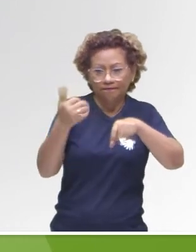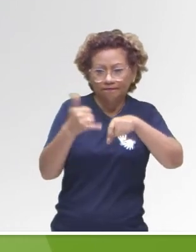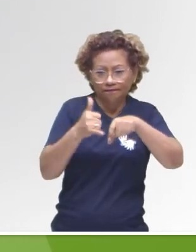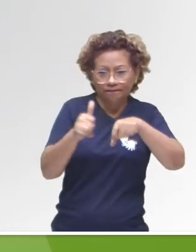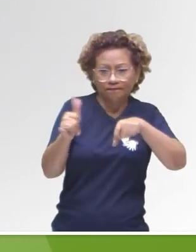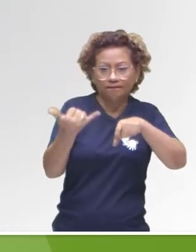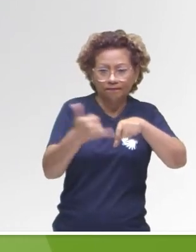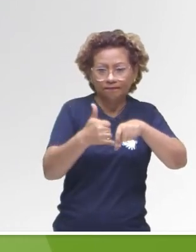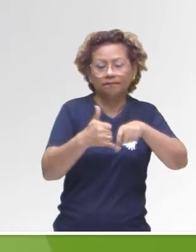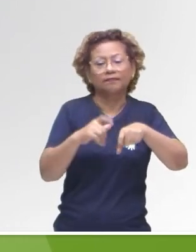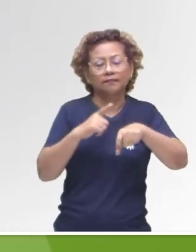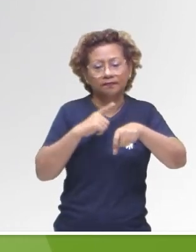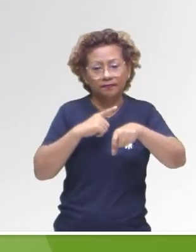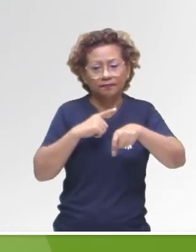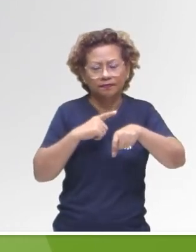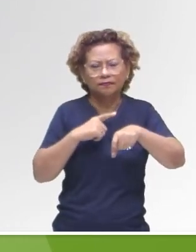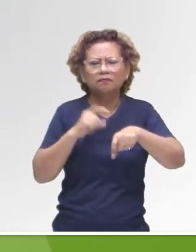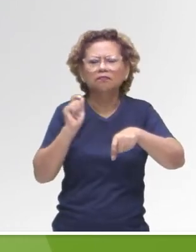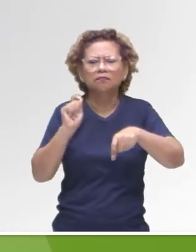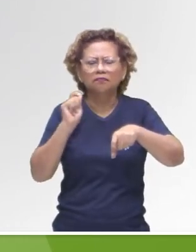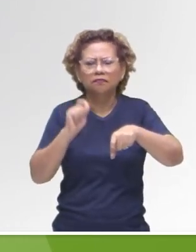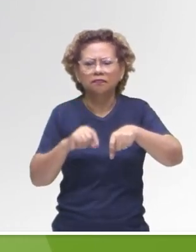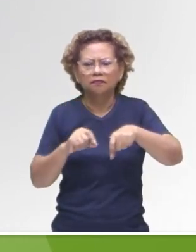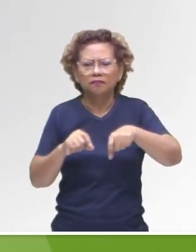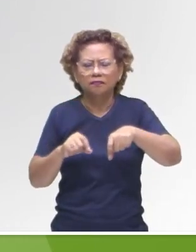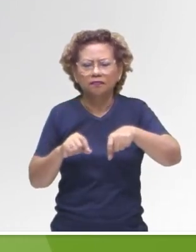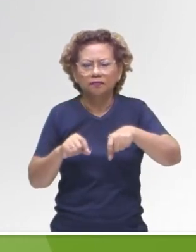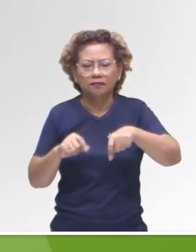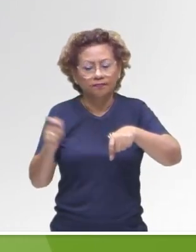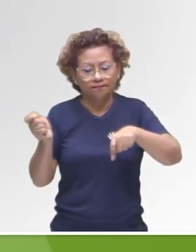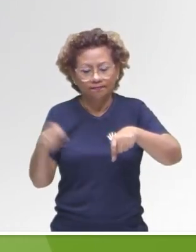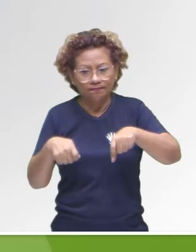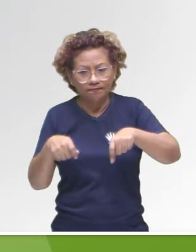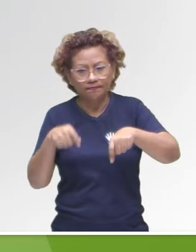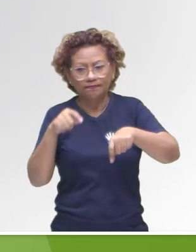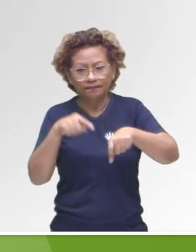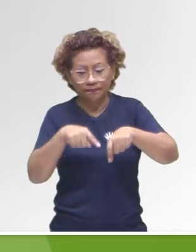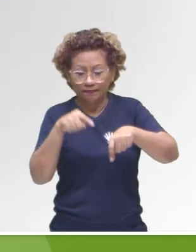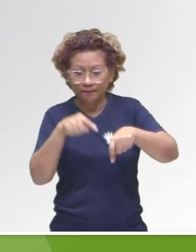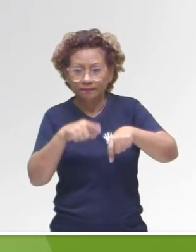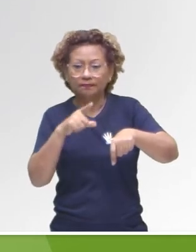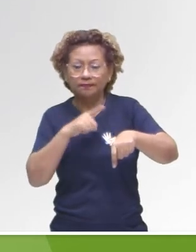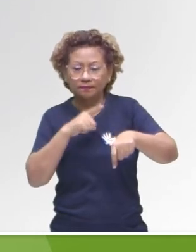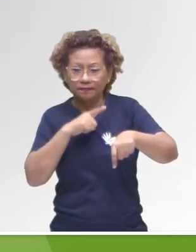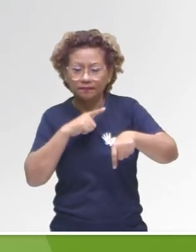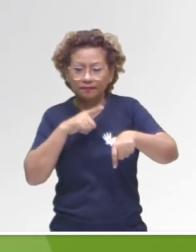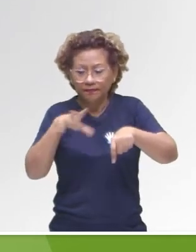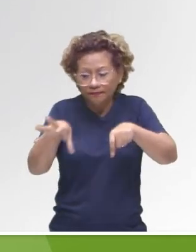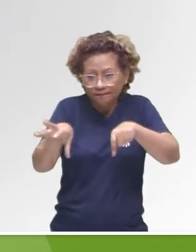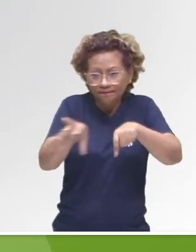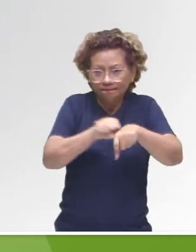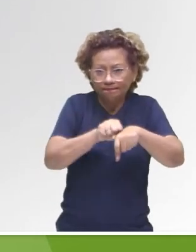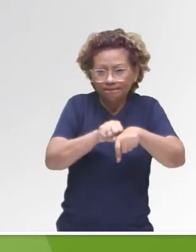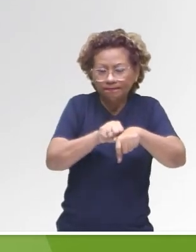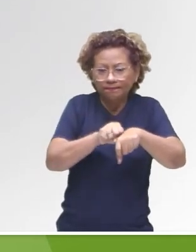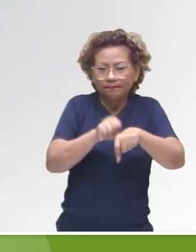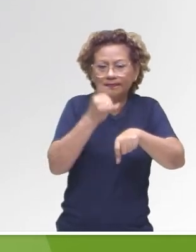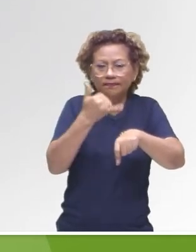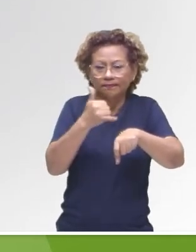potencial. O que é a capacitância? É a capacidade que ele tem de acumular carga elétrica,